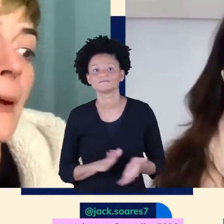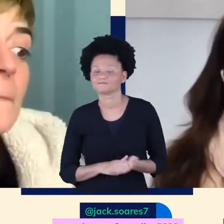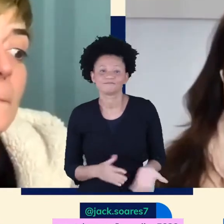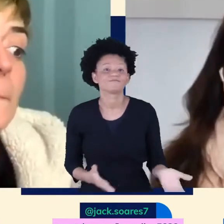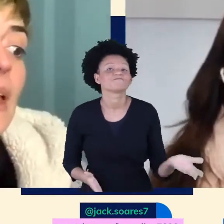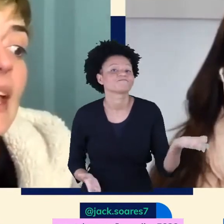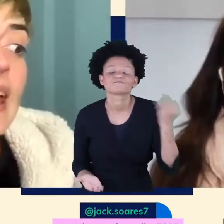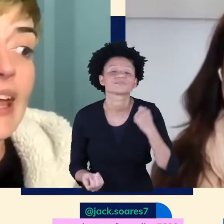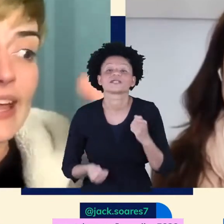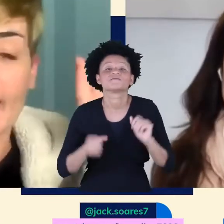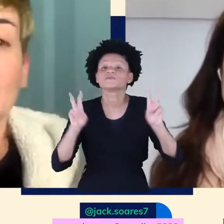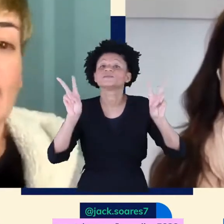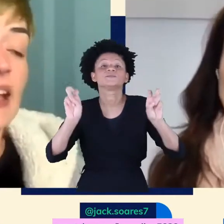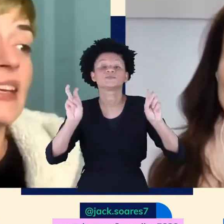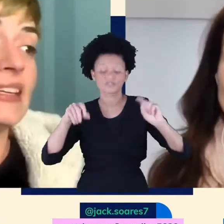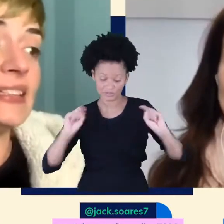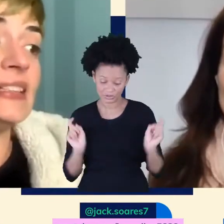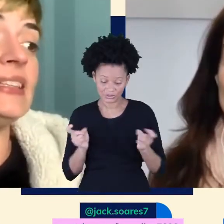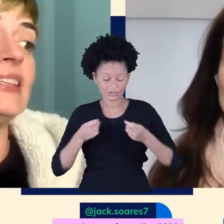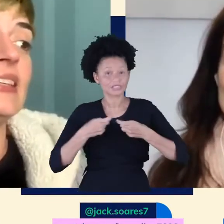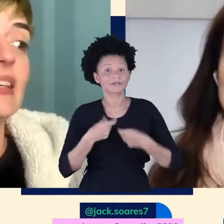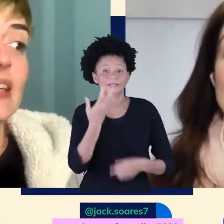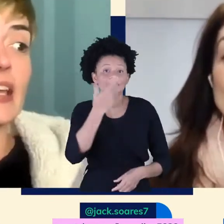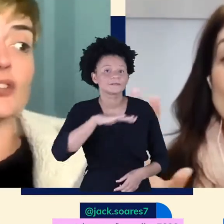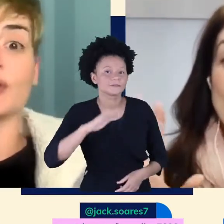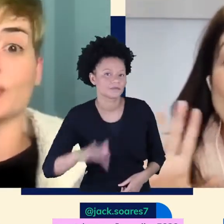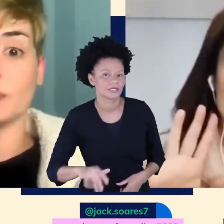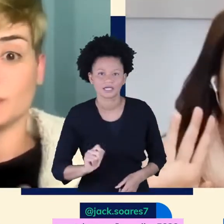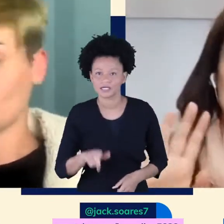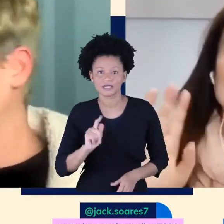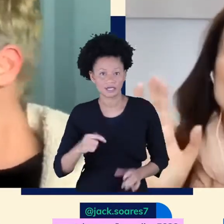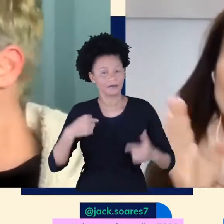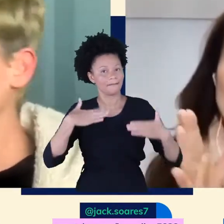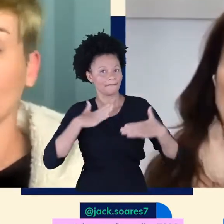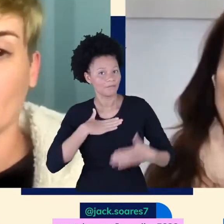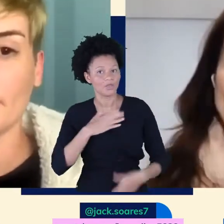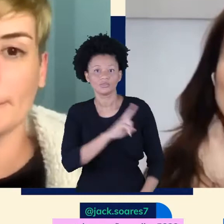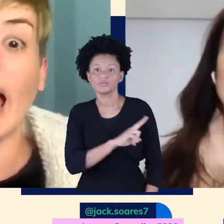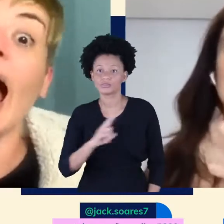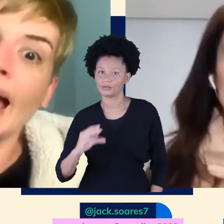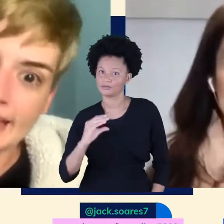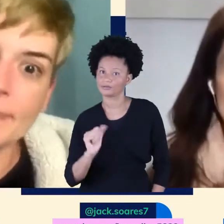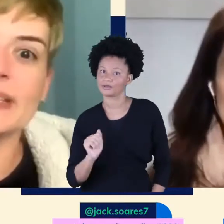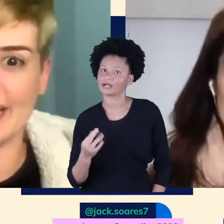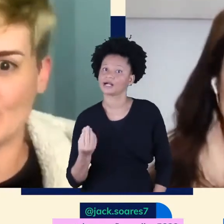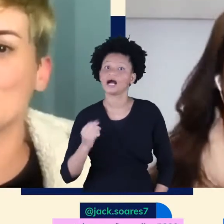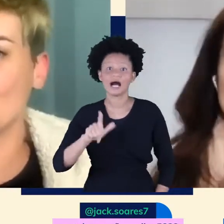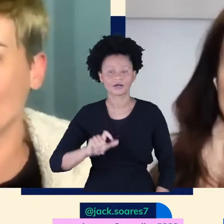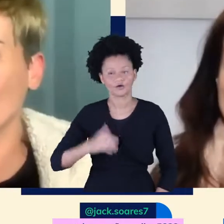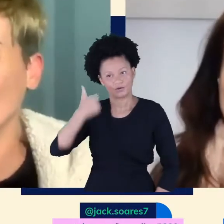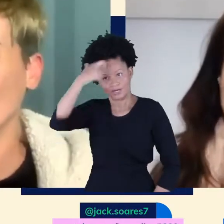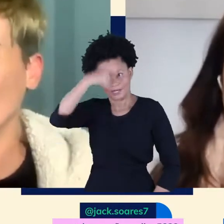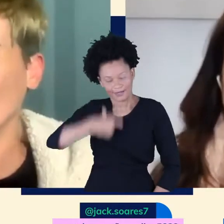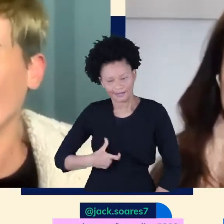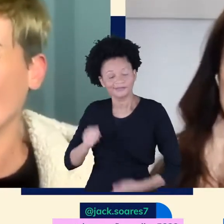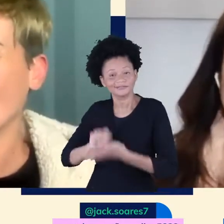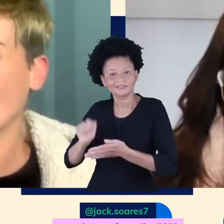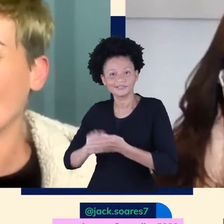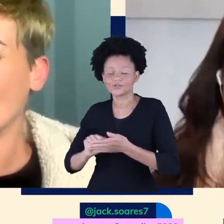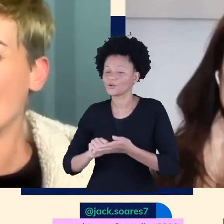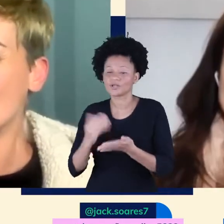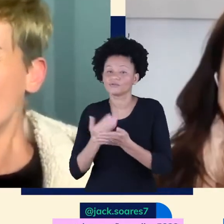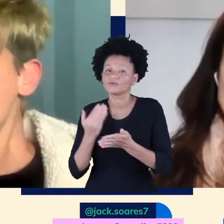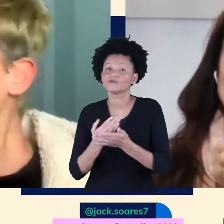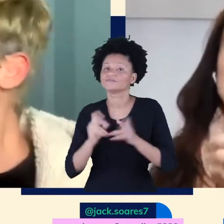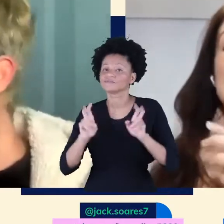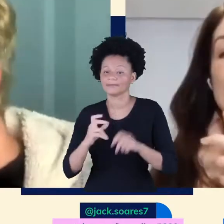vamos lá. simbora, vamos falar hoje sobre sexualidade infantil. Para quem não sabe, eu sou Carol, Sim. escritora de Pipipipi, que é como eu sou